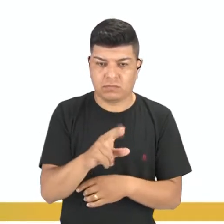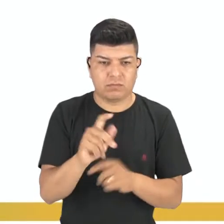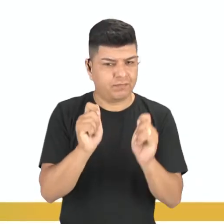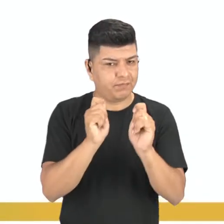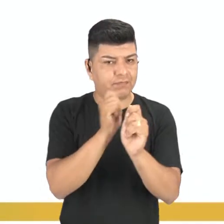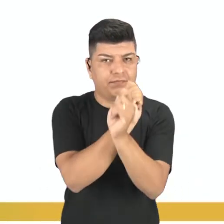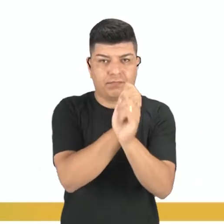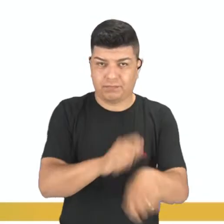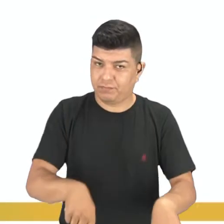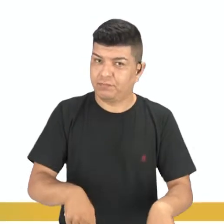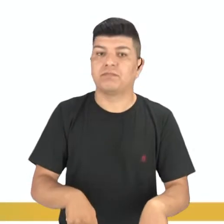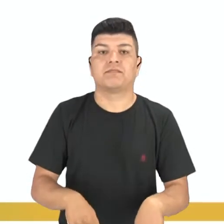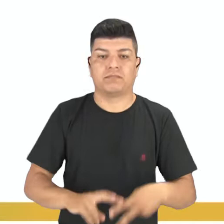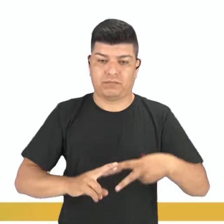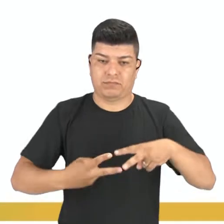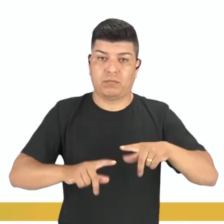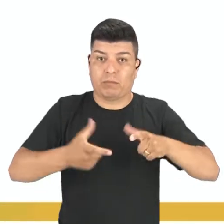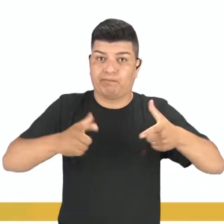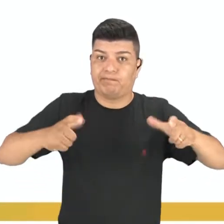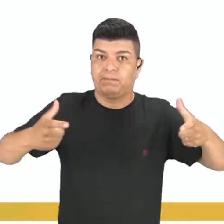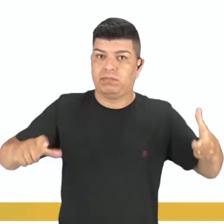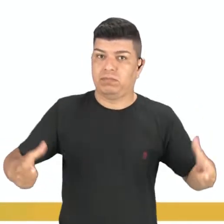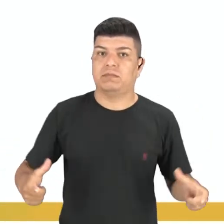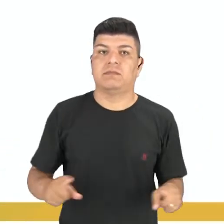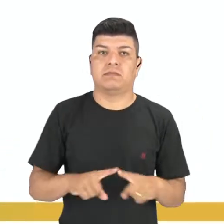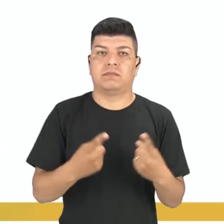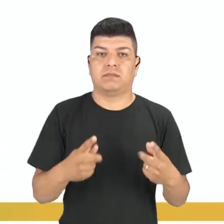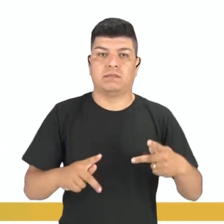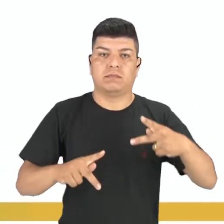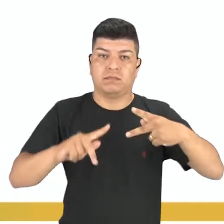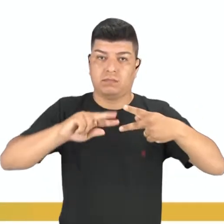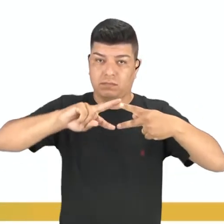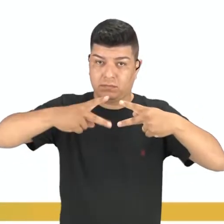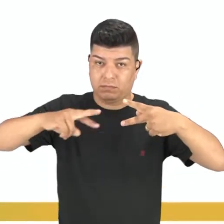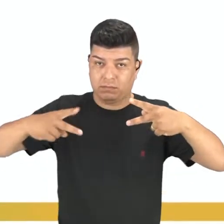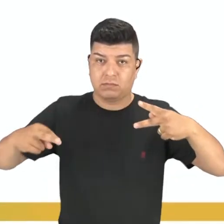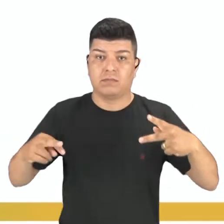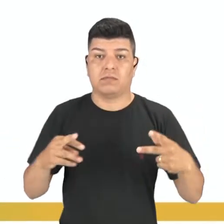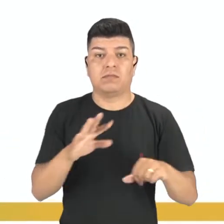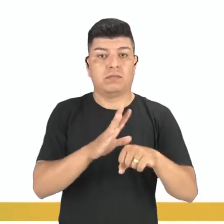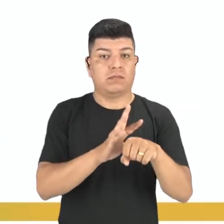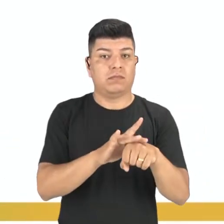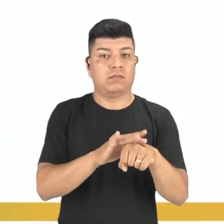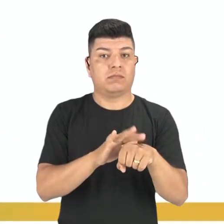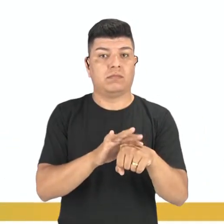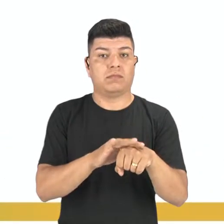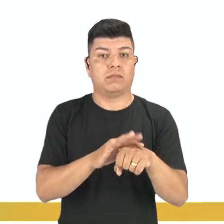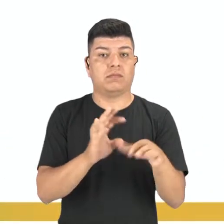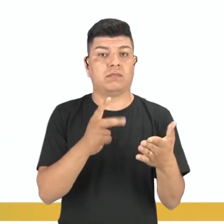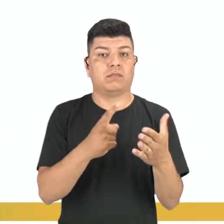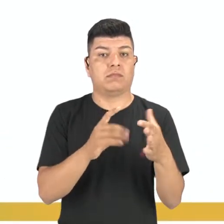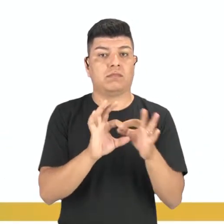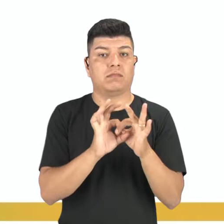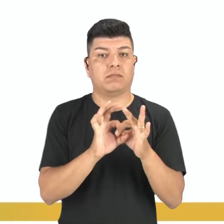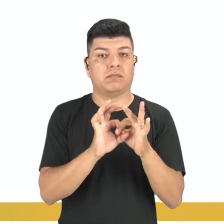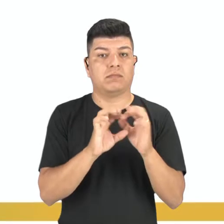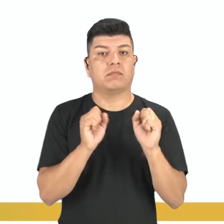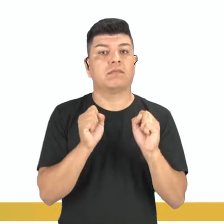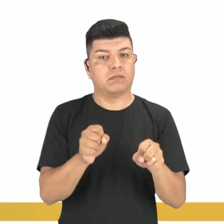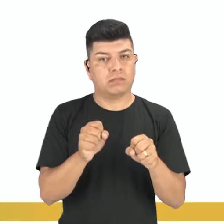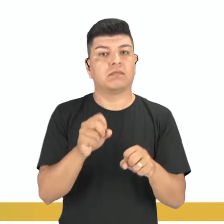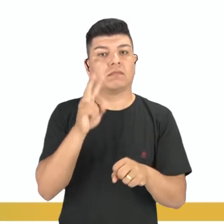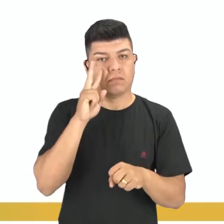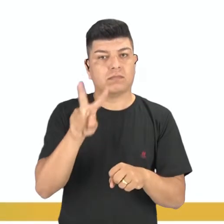tá é A genética é extensa demais mas é pleiotropia e as doenças né que a gente pode estar associadas a ela